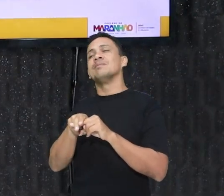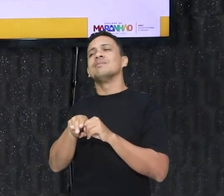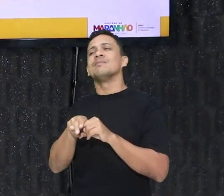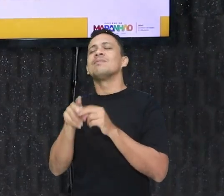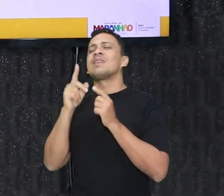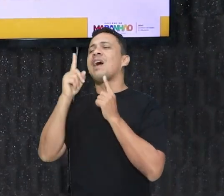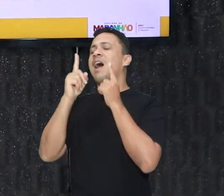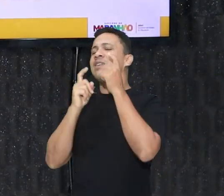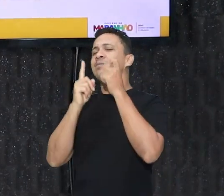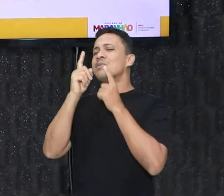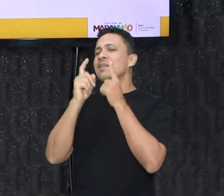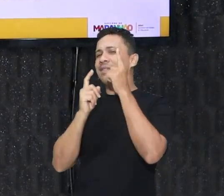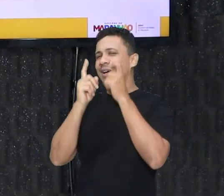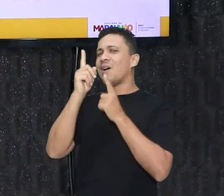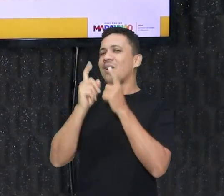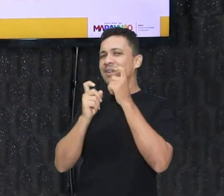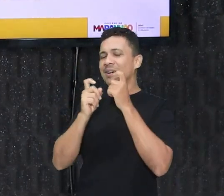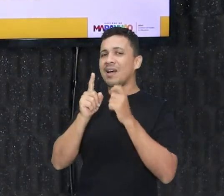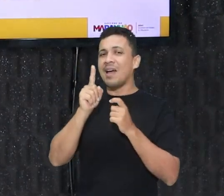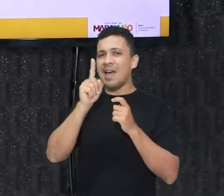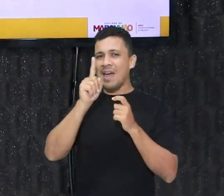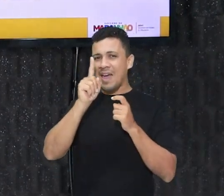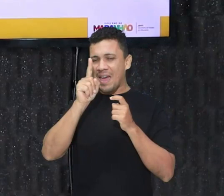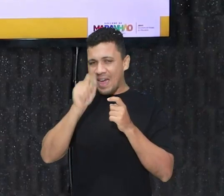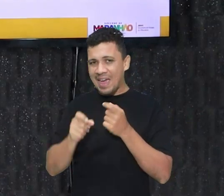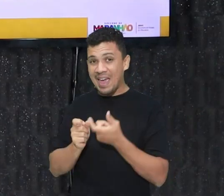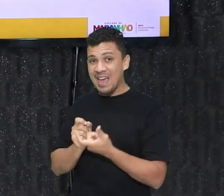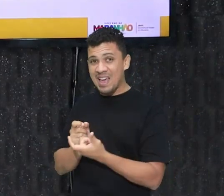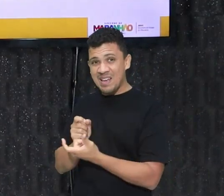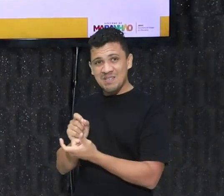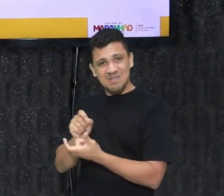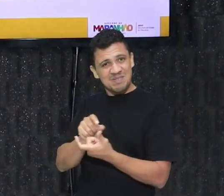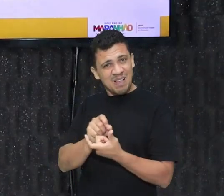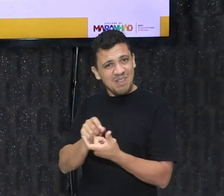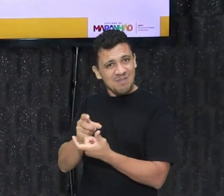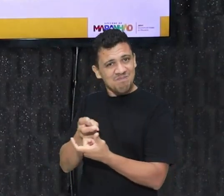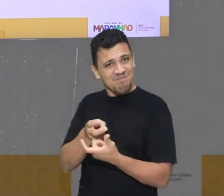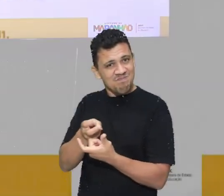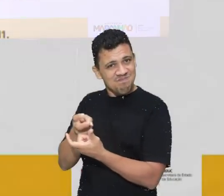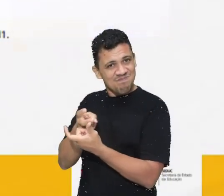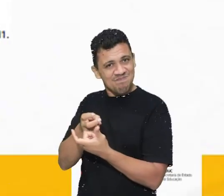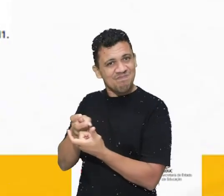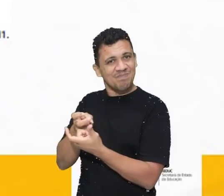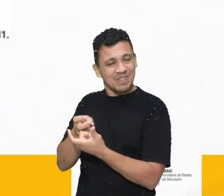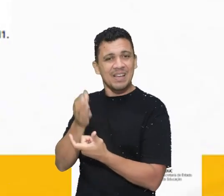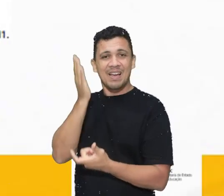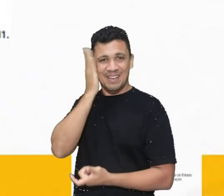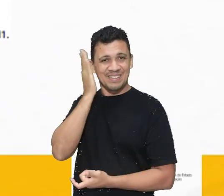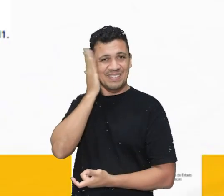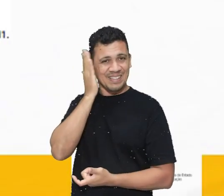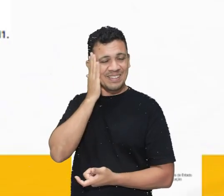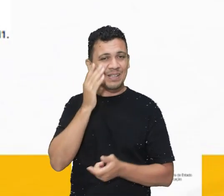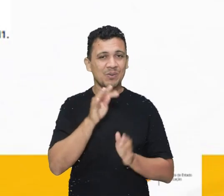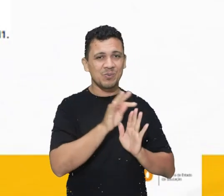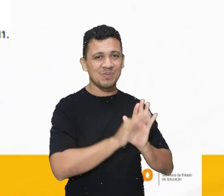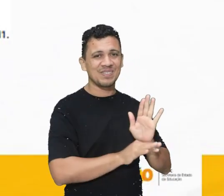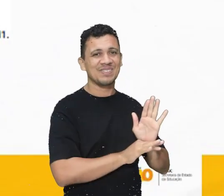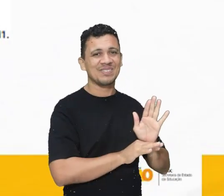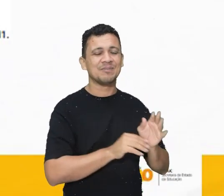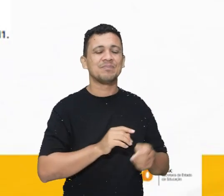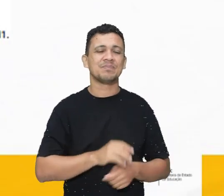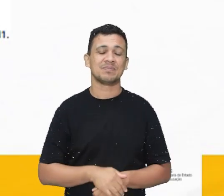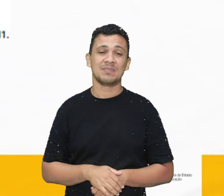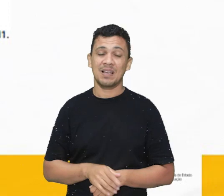feições no rosto, tudo isso é a decodificação da mensagem que vai me permitir interpretar, tá bom? O texto.